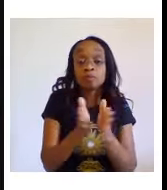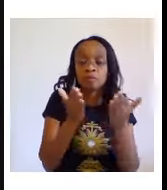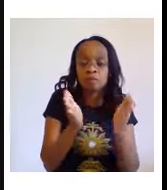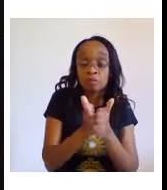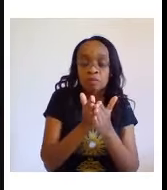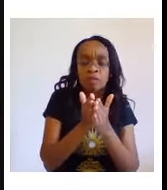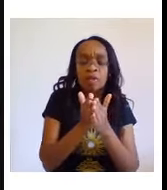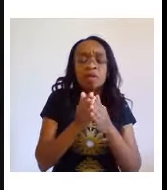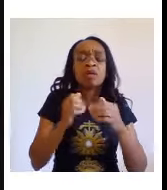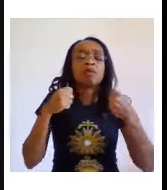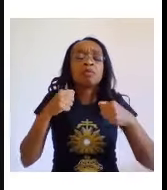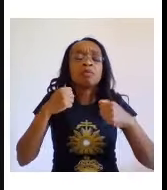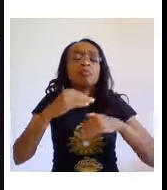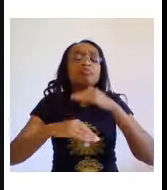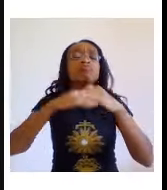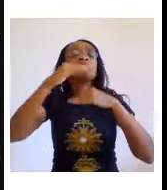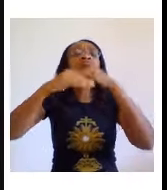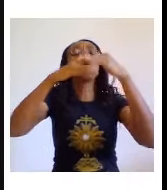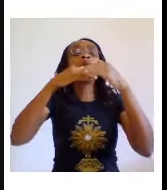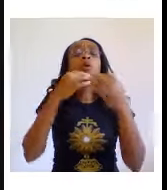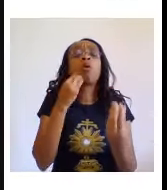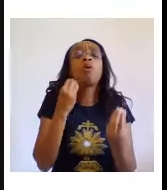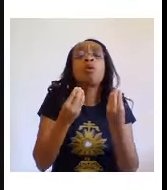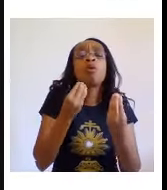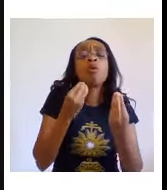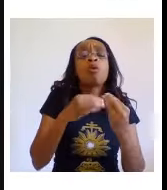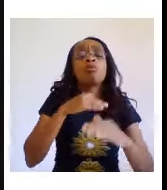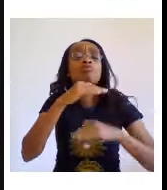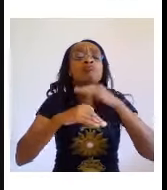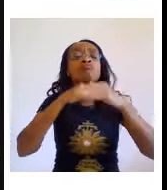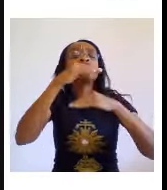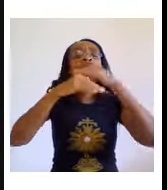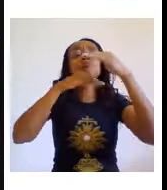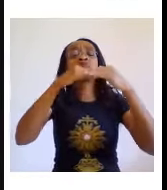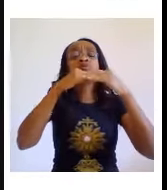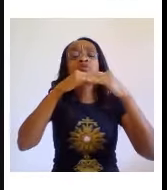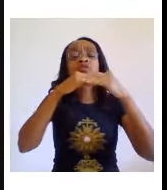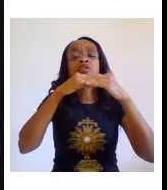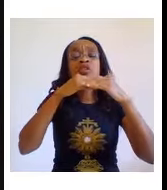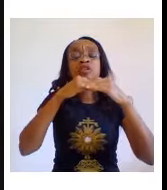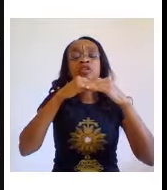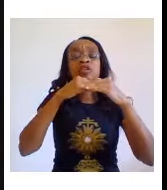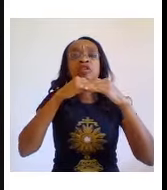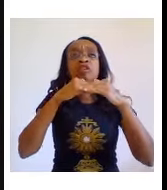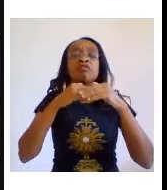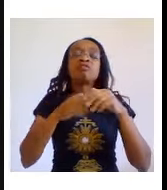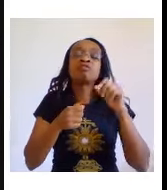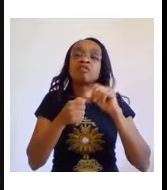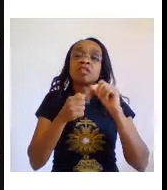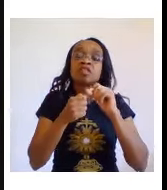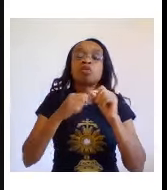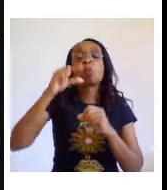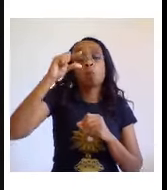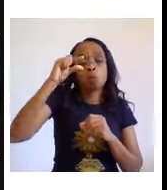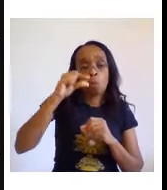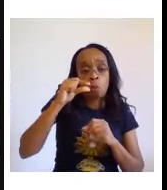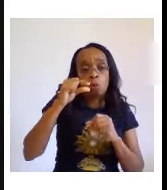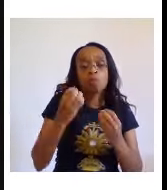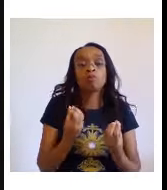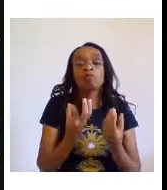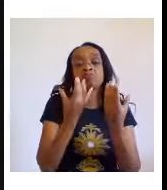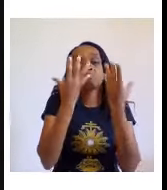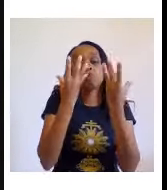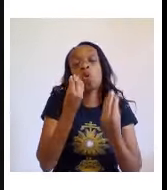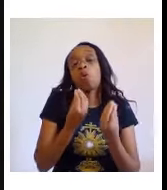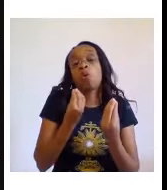se desenvolver. Como eles se desenvolvem sem emitir ou emitindo menos CO2? E daí a